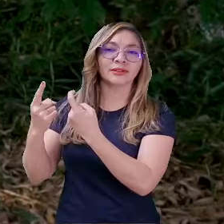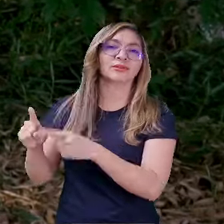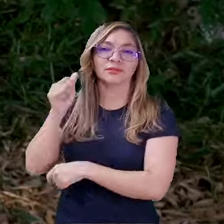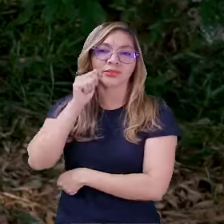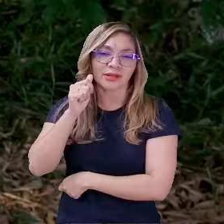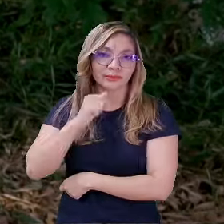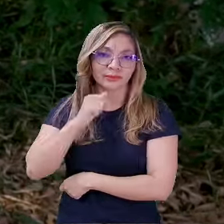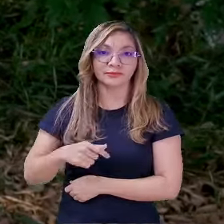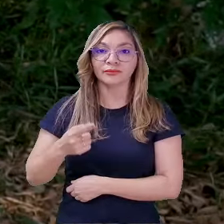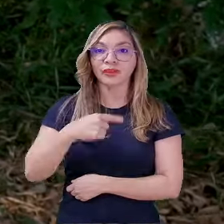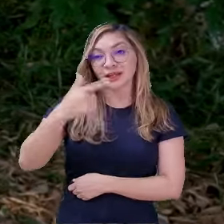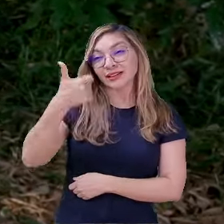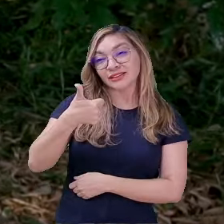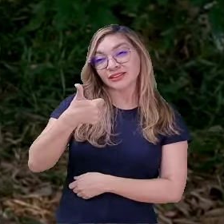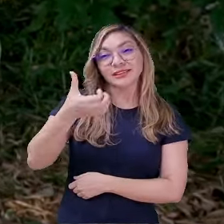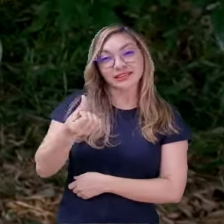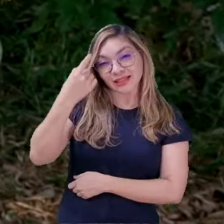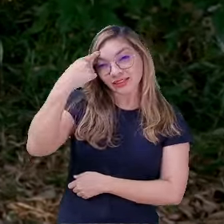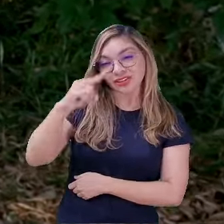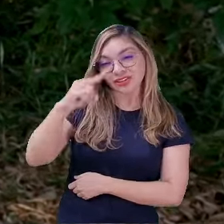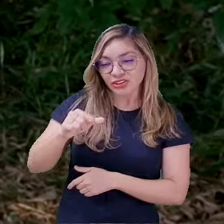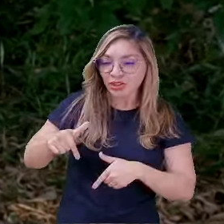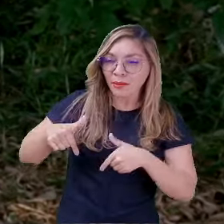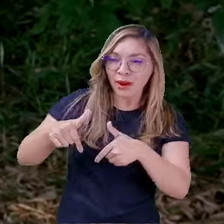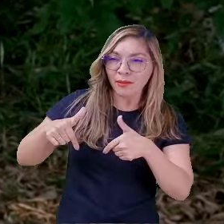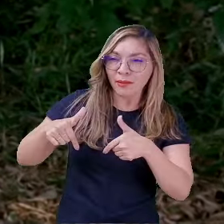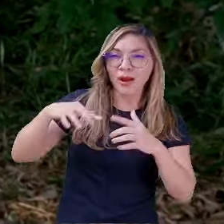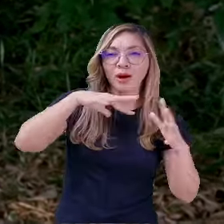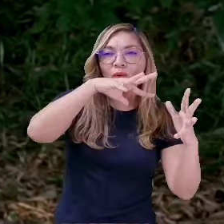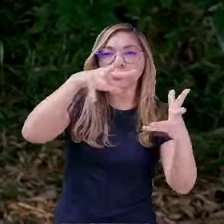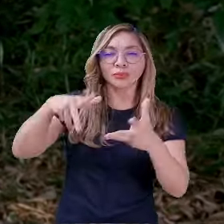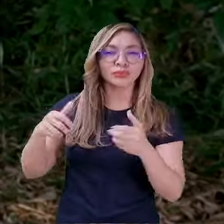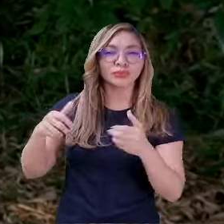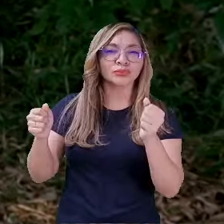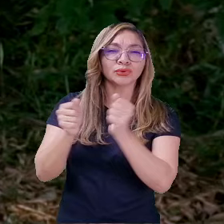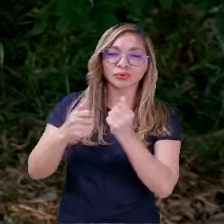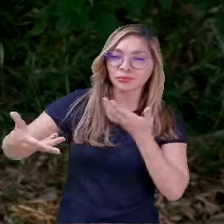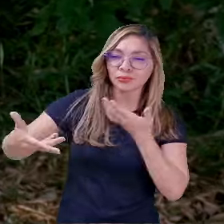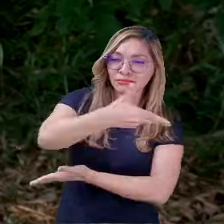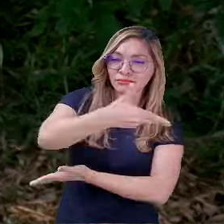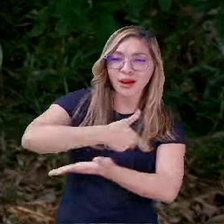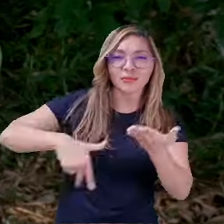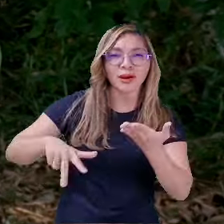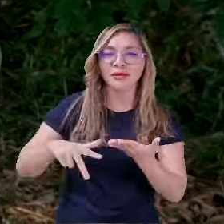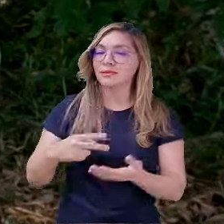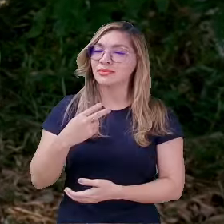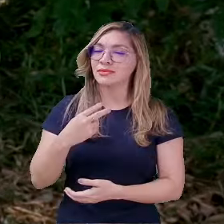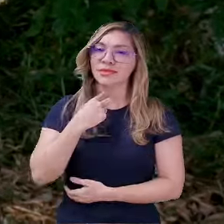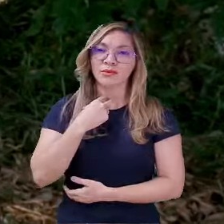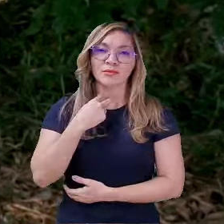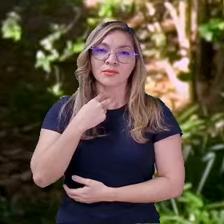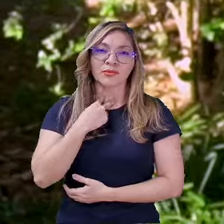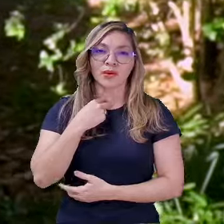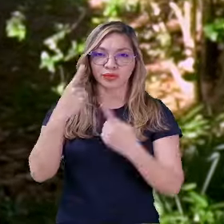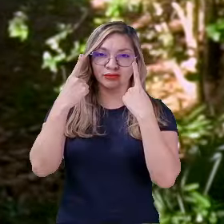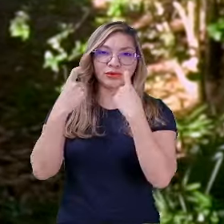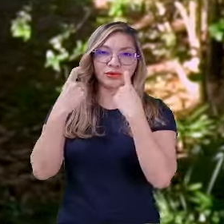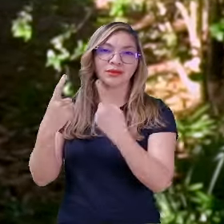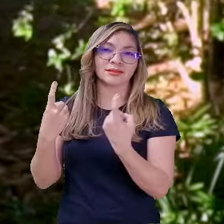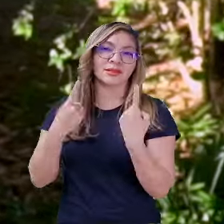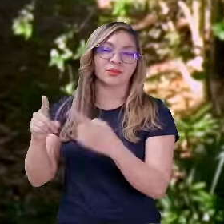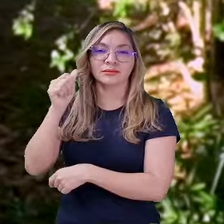16 dias de ativismo em que o mundo inteiro se reúne para dizer não à violência contra a mulher, todo e qualquer tipo de violência. O Tribunal